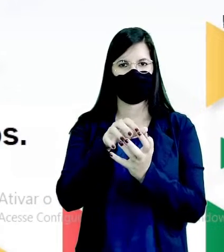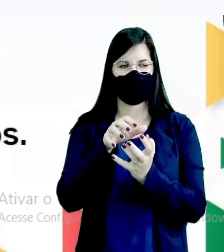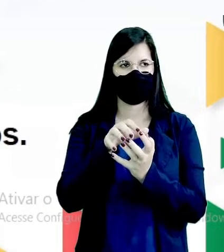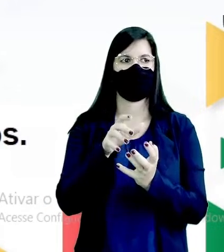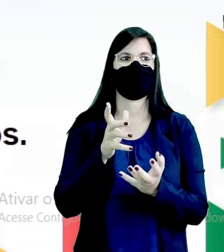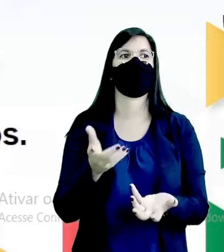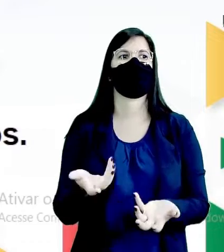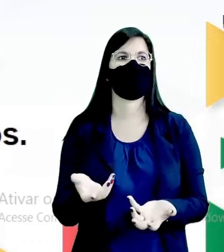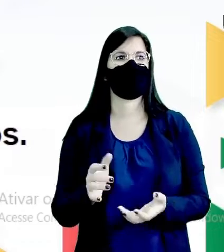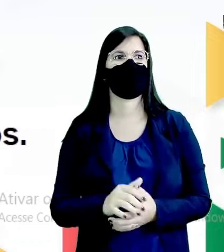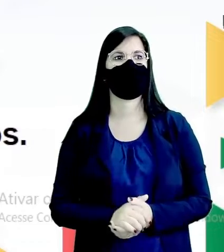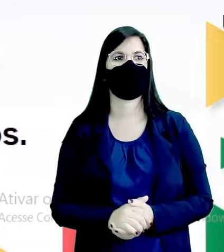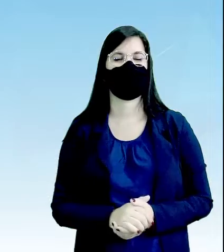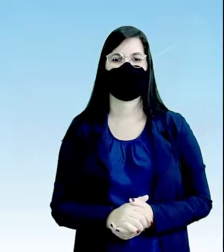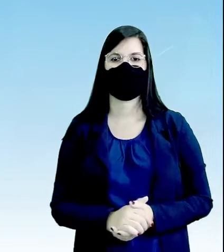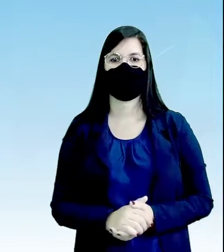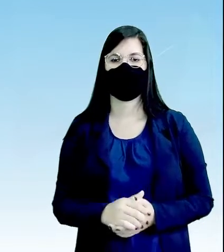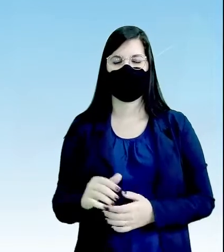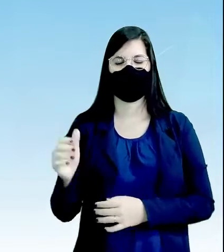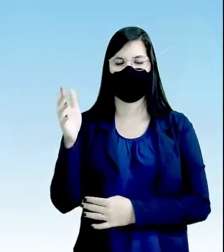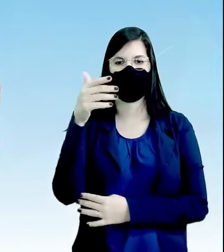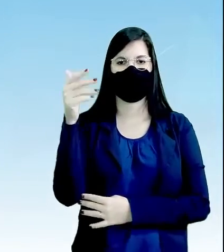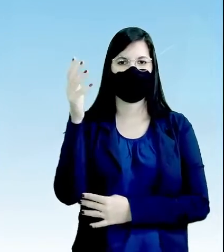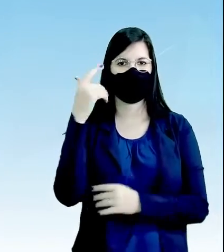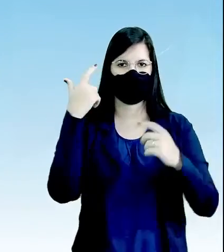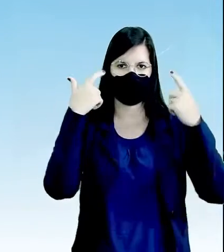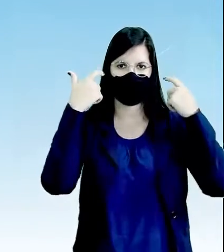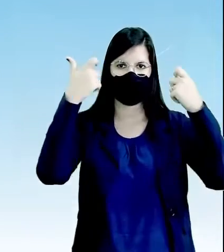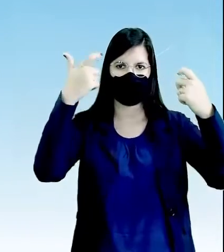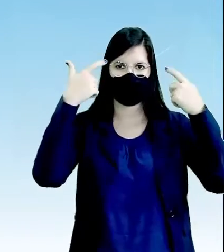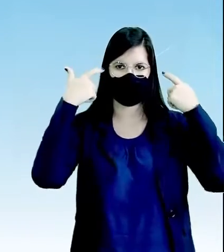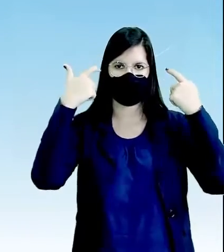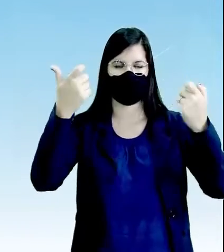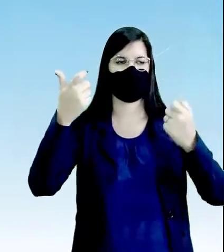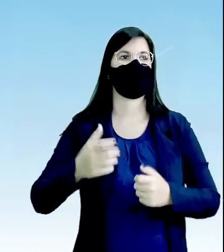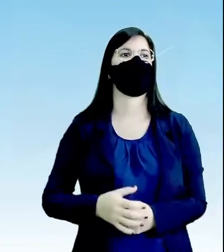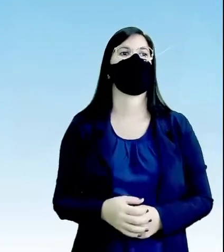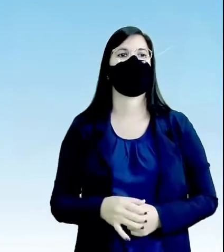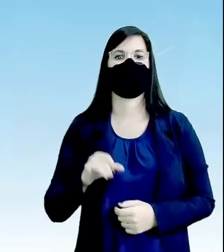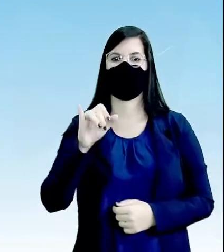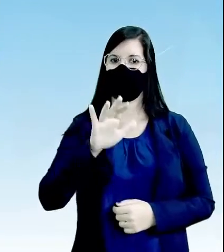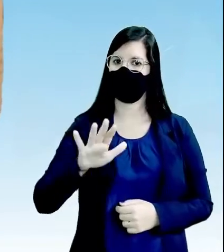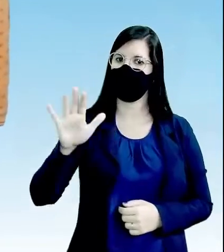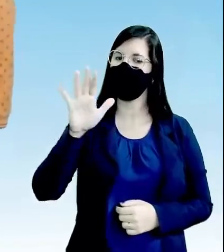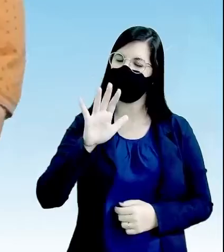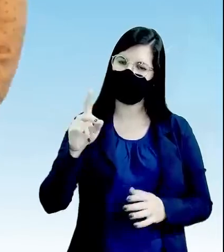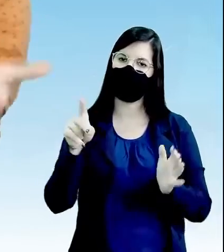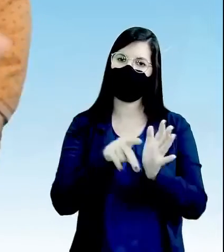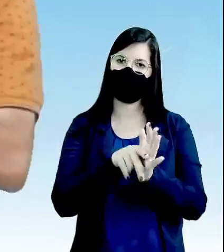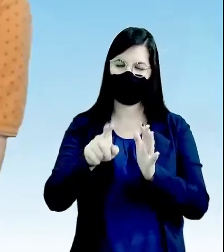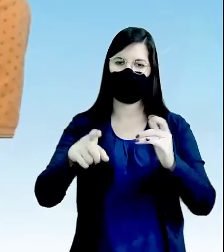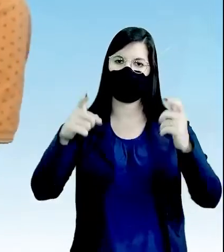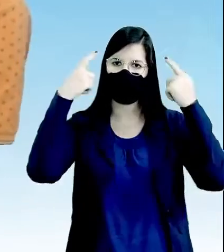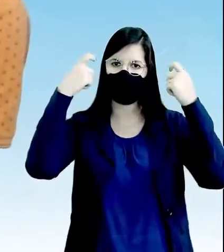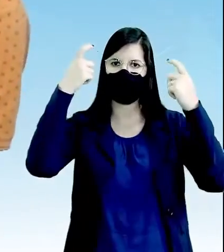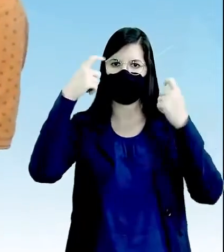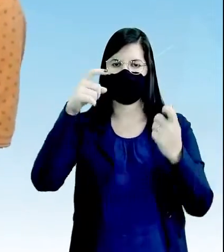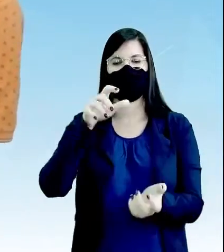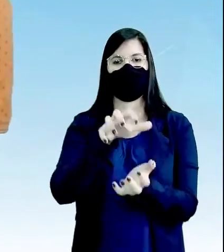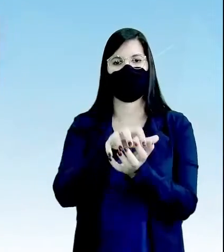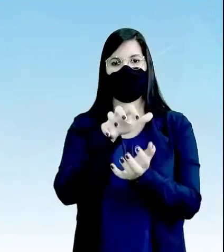Exatamente. A bandeira da Revolução. Da Revolução. Uma das imagens da Revolução Francesa, da Revolução Pernambucana,